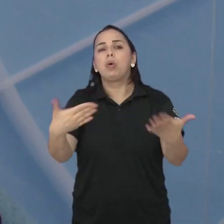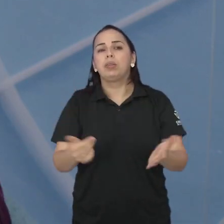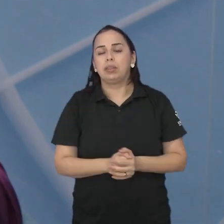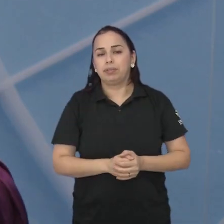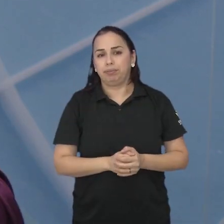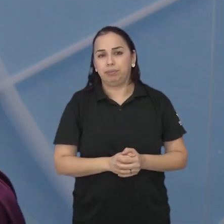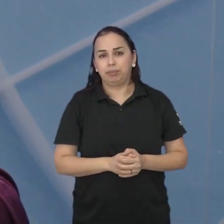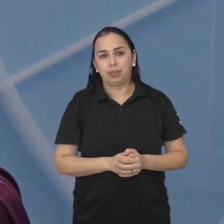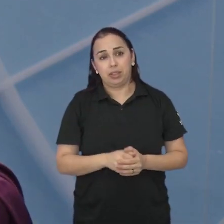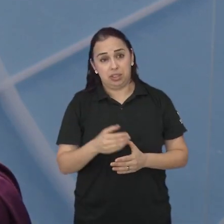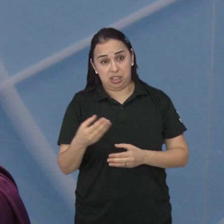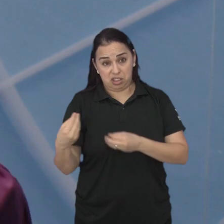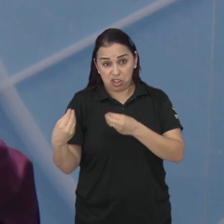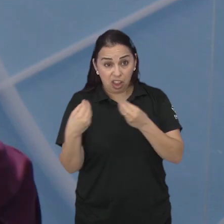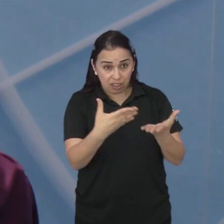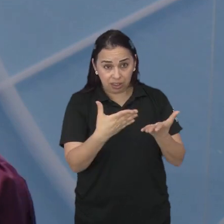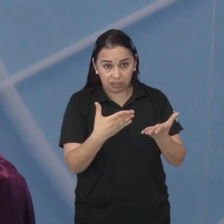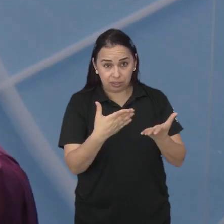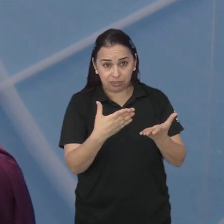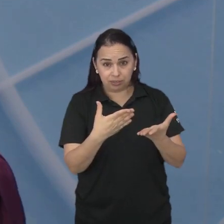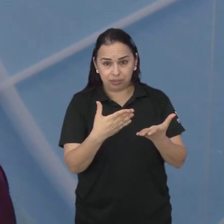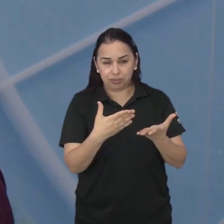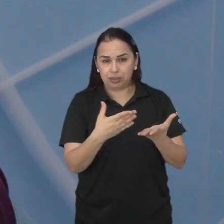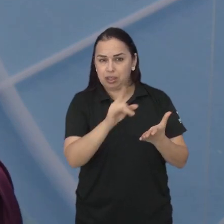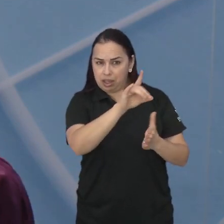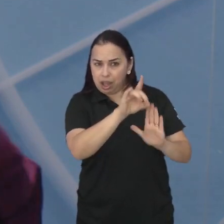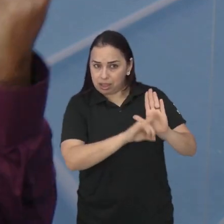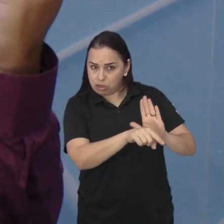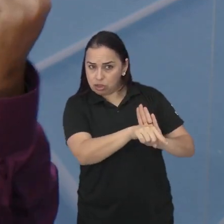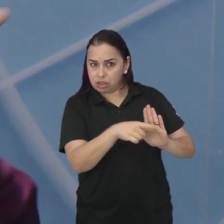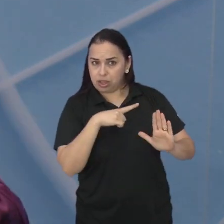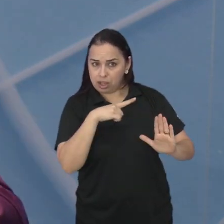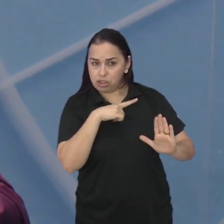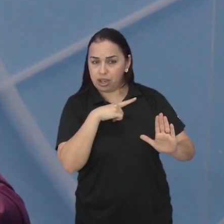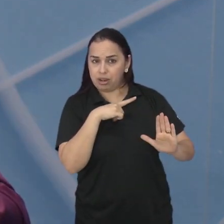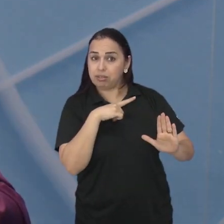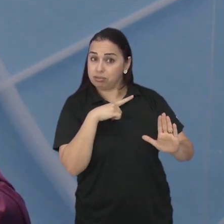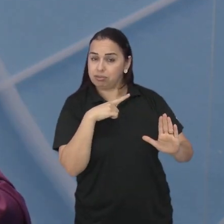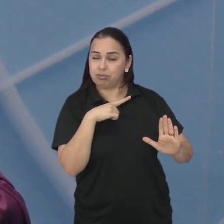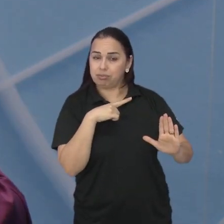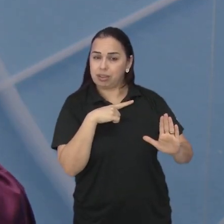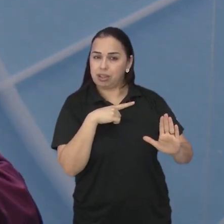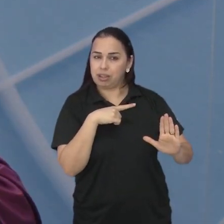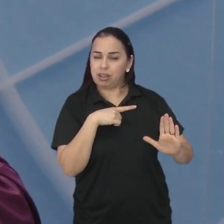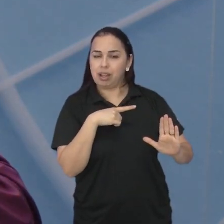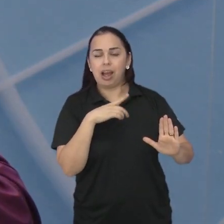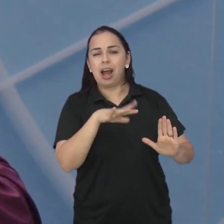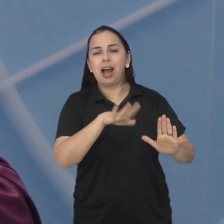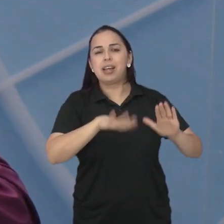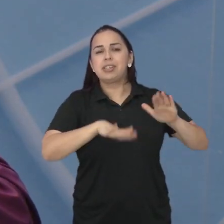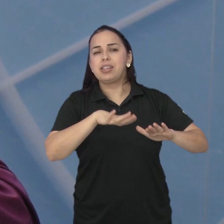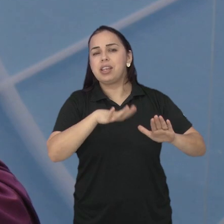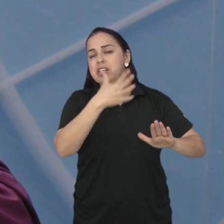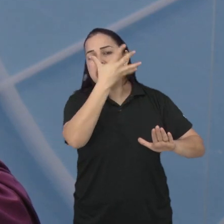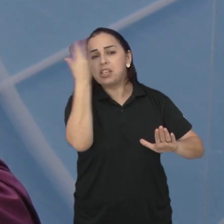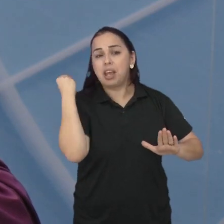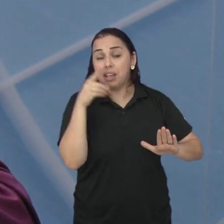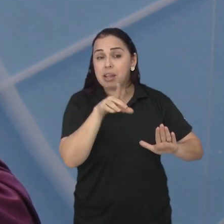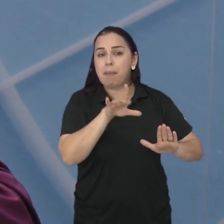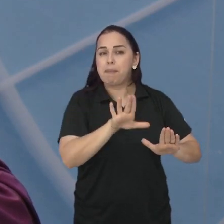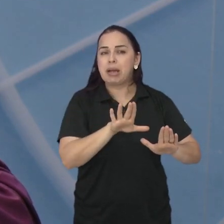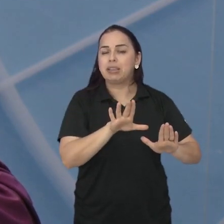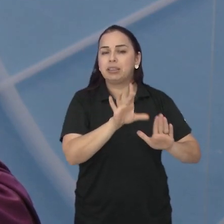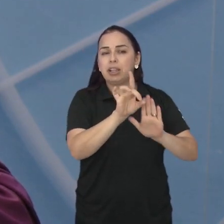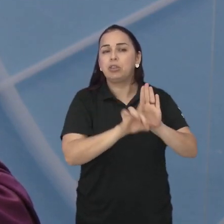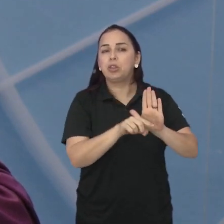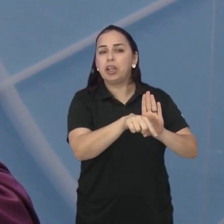Você está ofertando alguma coisa? Você está lembrando do direito dele que normalmente ele esquece? Ou às vezes ele não lembra mais que existe